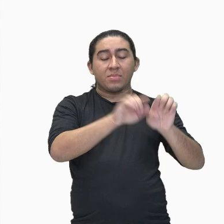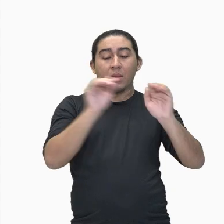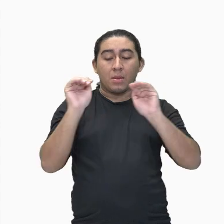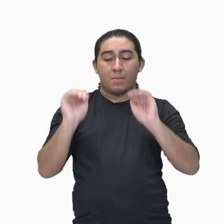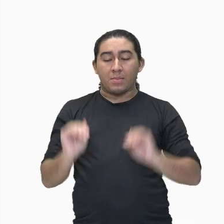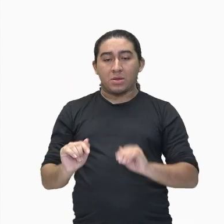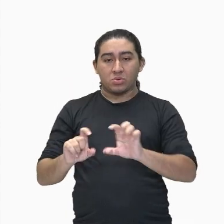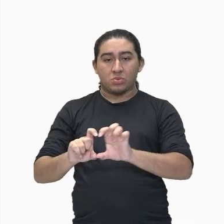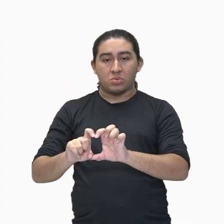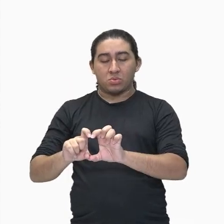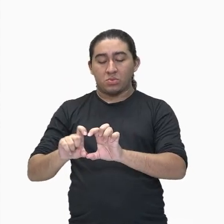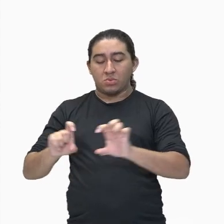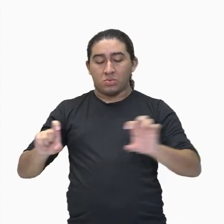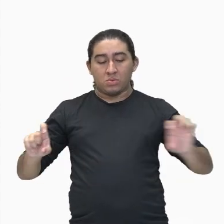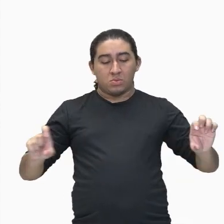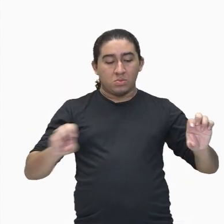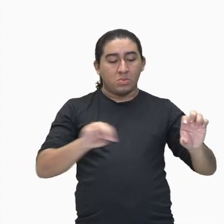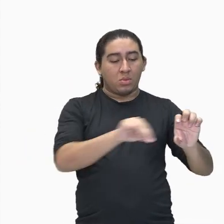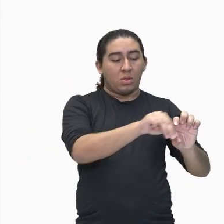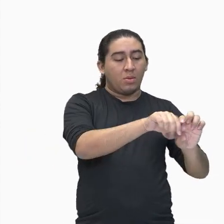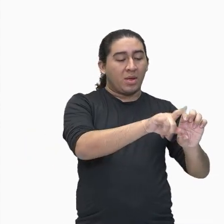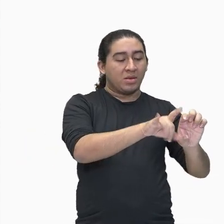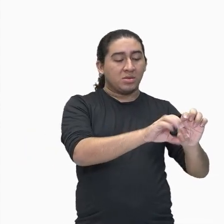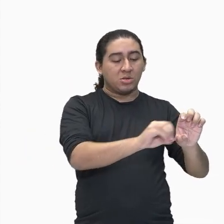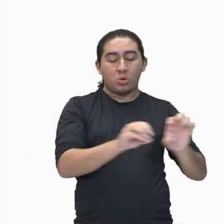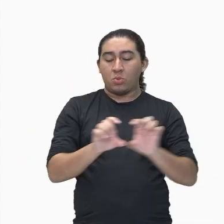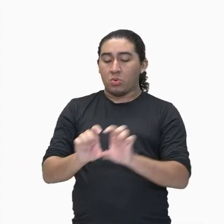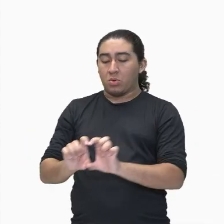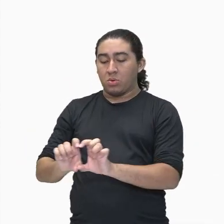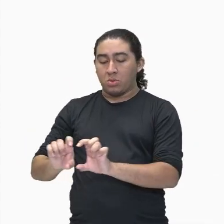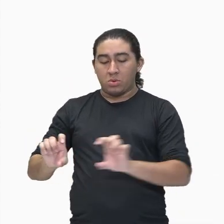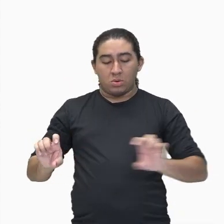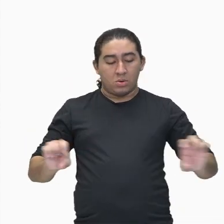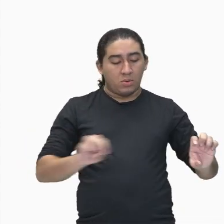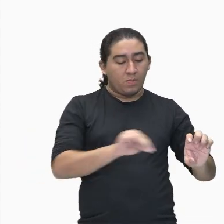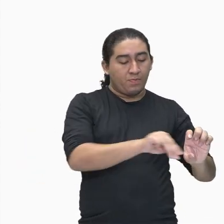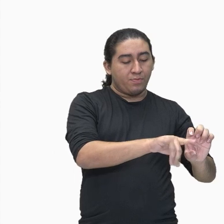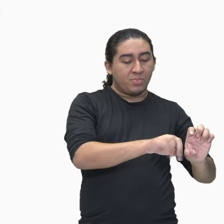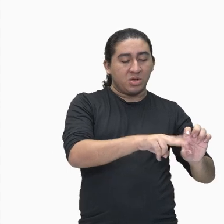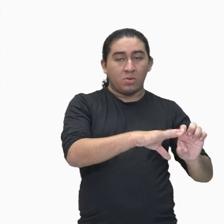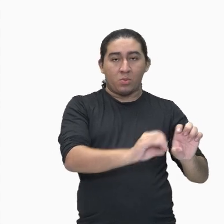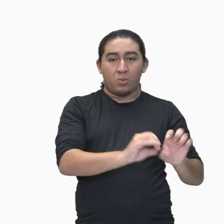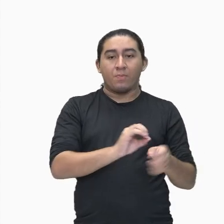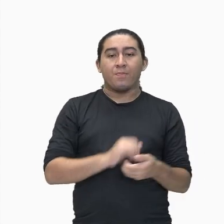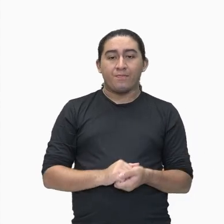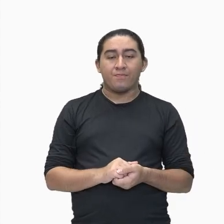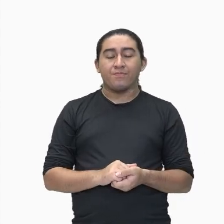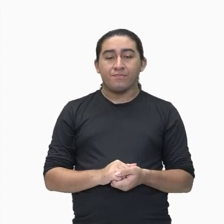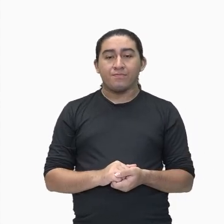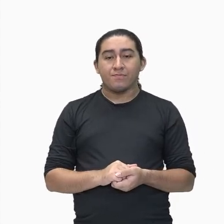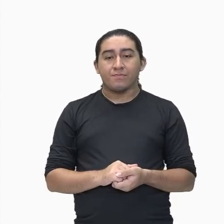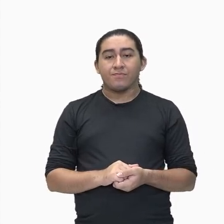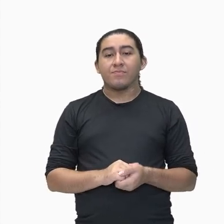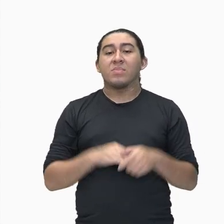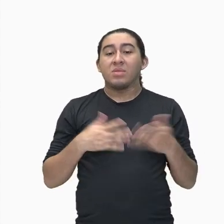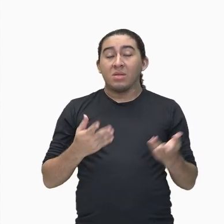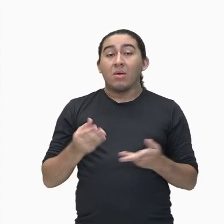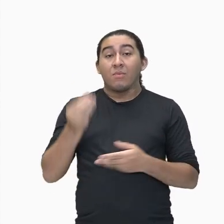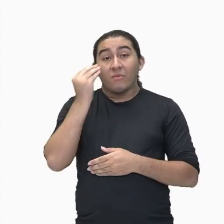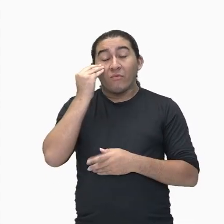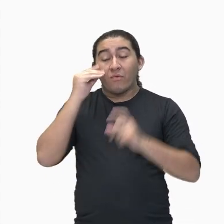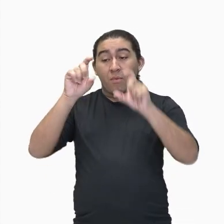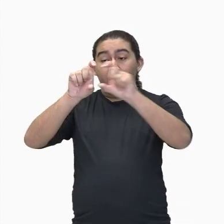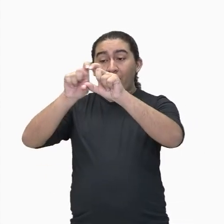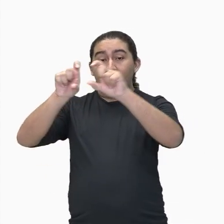dizer mínimo. Já no superlativo relativo é o melhor, né? O